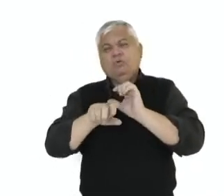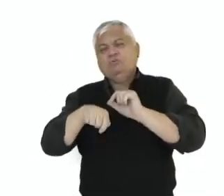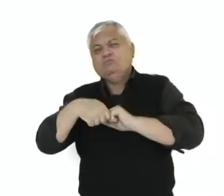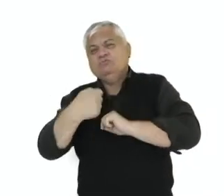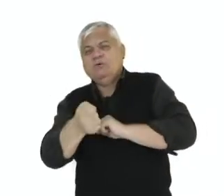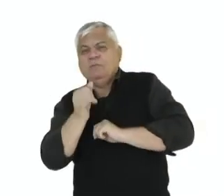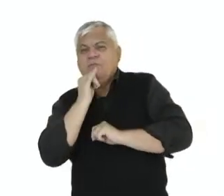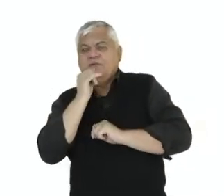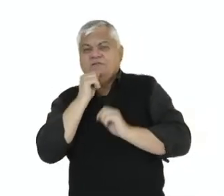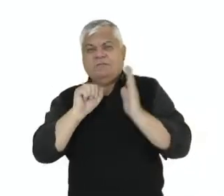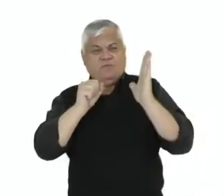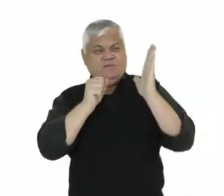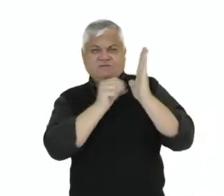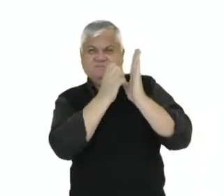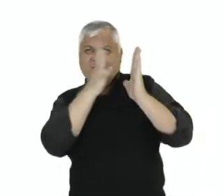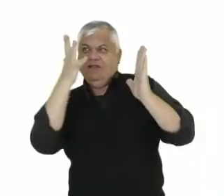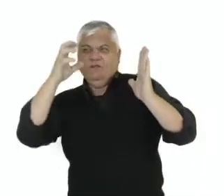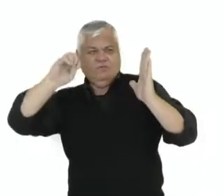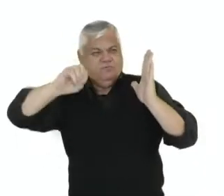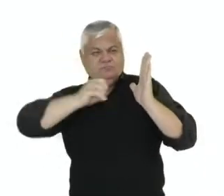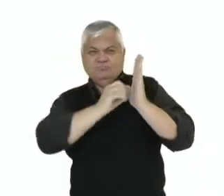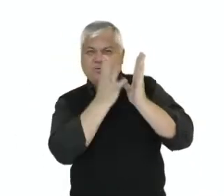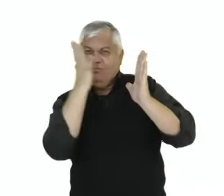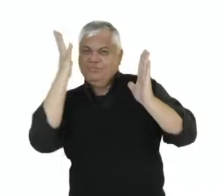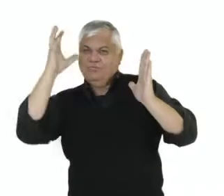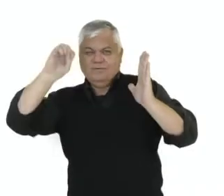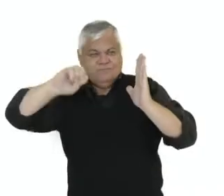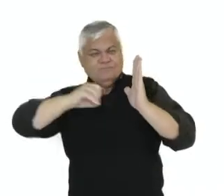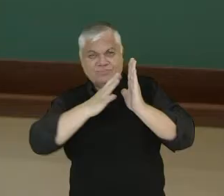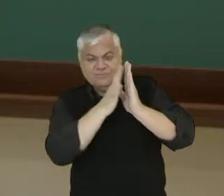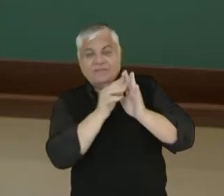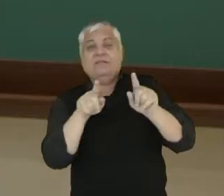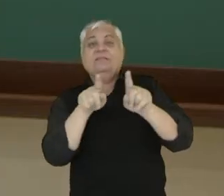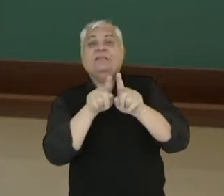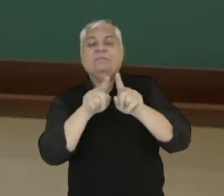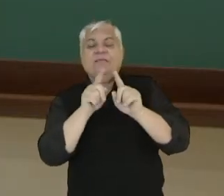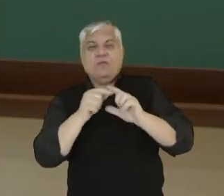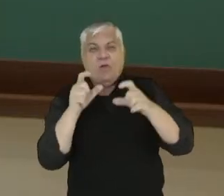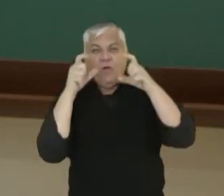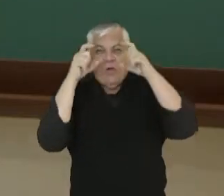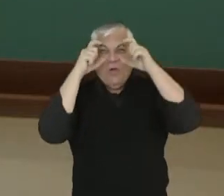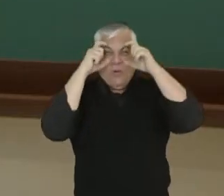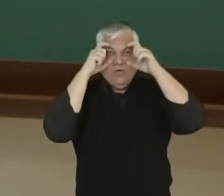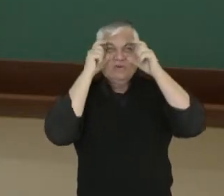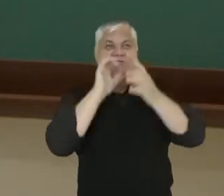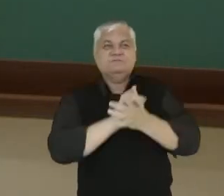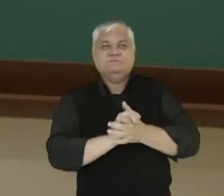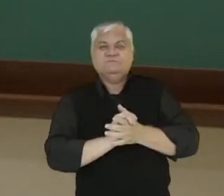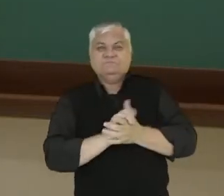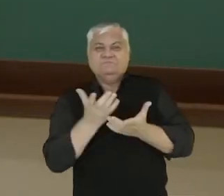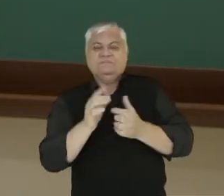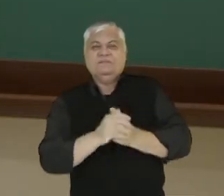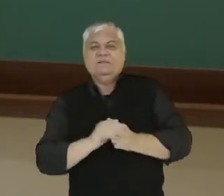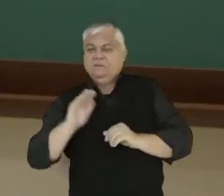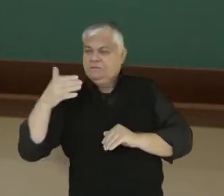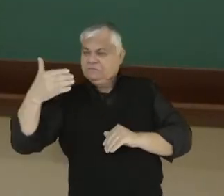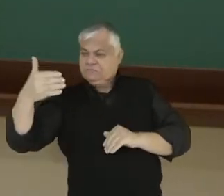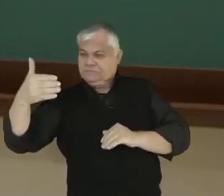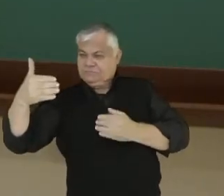pelos espelhos e as ilusões de óptica produzidas nas lentes. Você lembra quais são esses